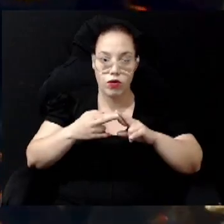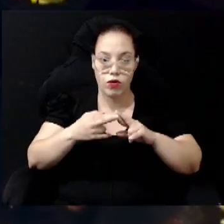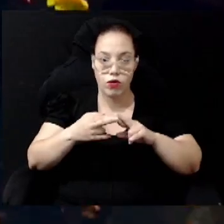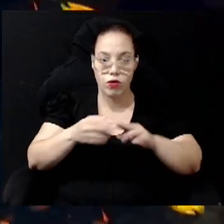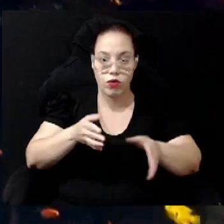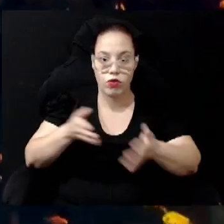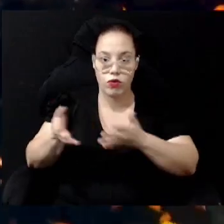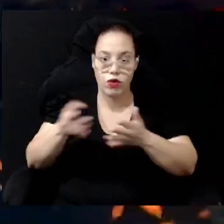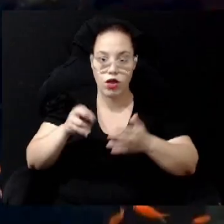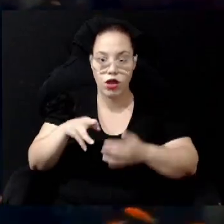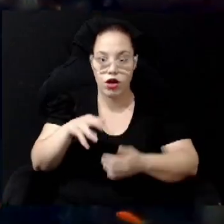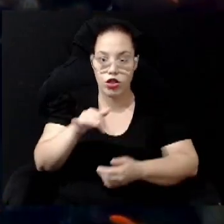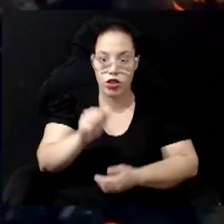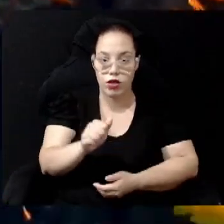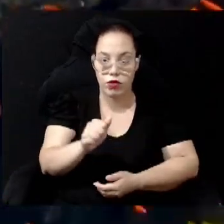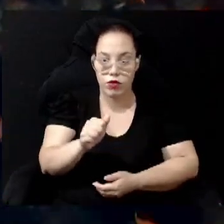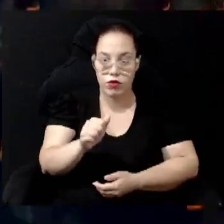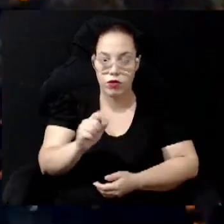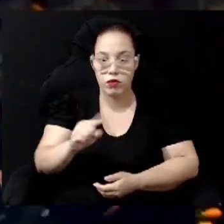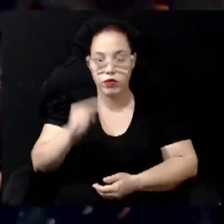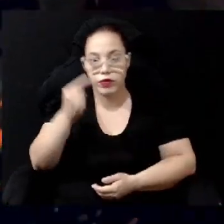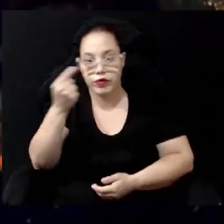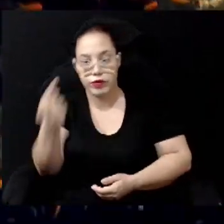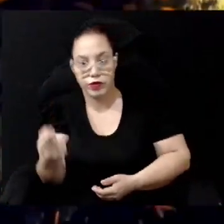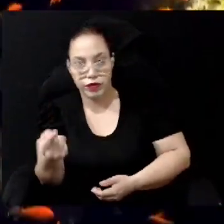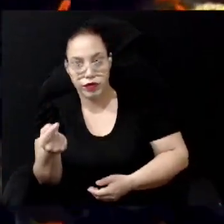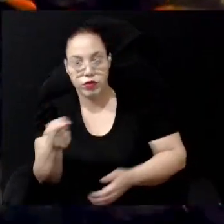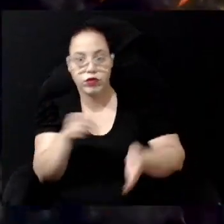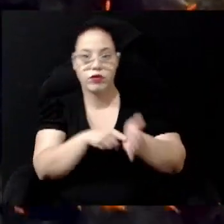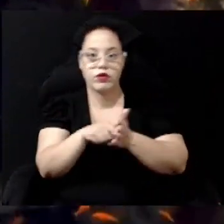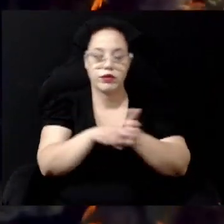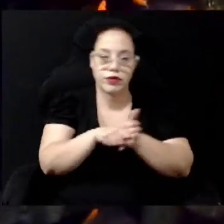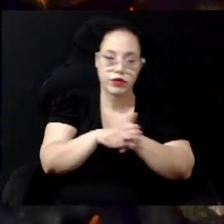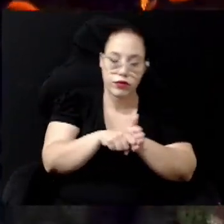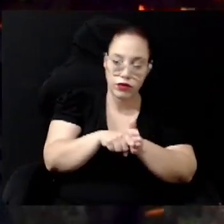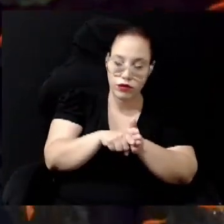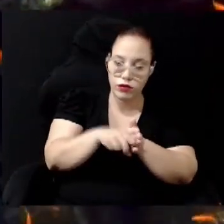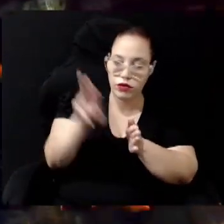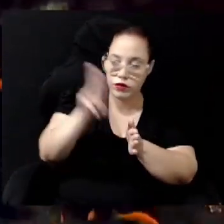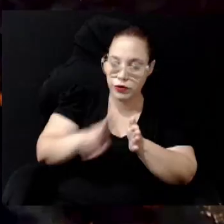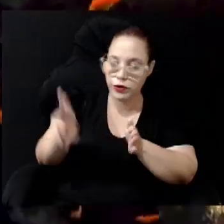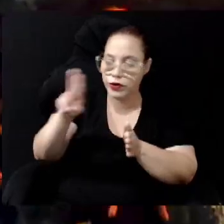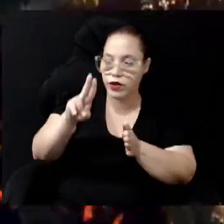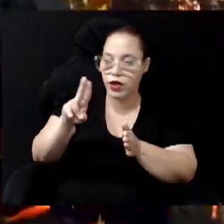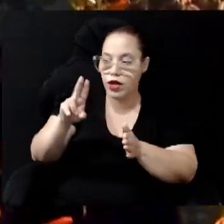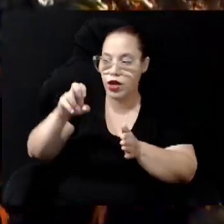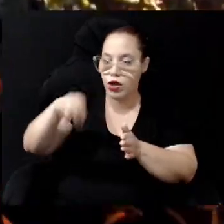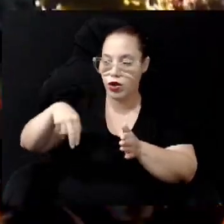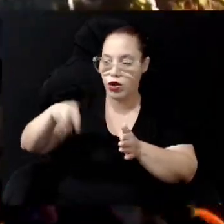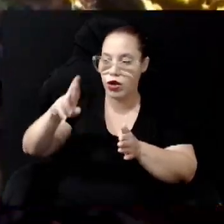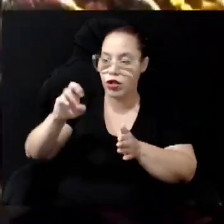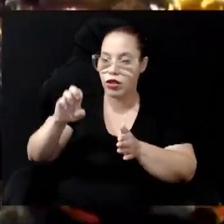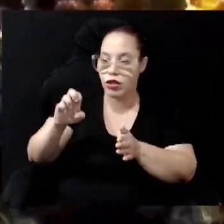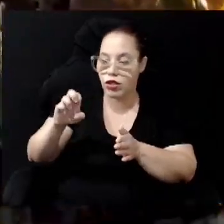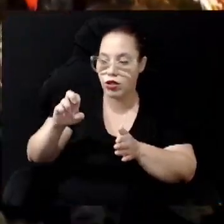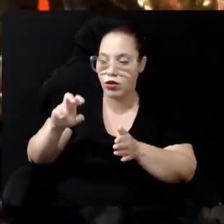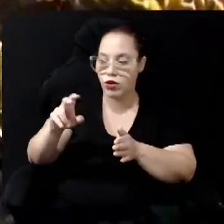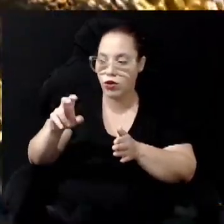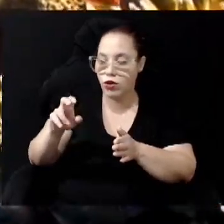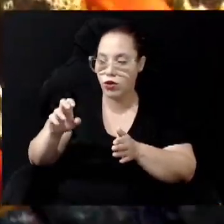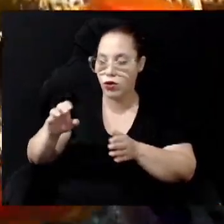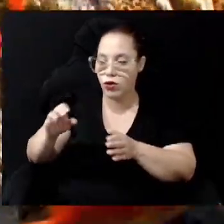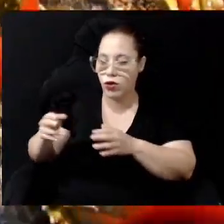Antártida. Por outro lado, pesquisadores da Universidade de Northwestern, nos Estados Unidos, descobriram um vasto